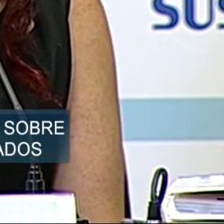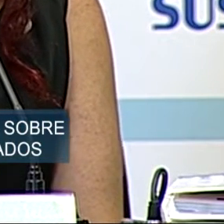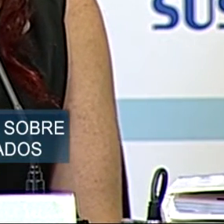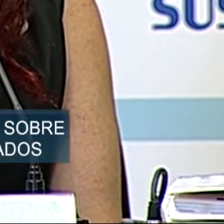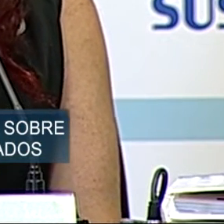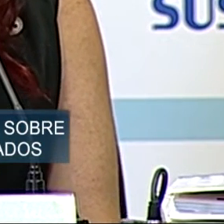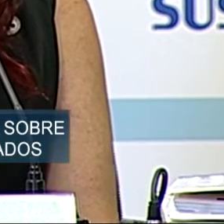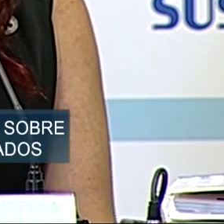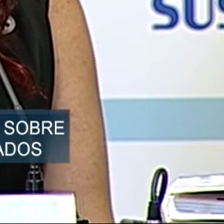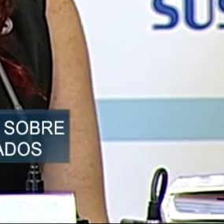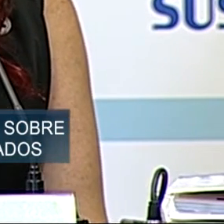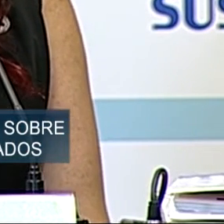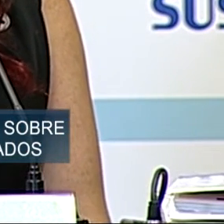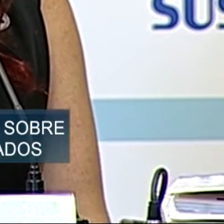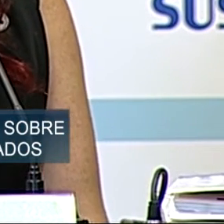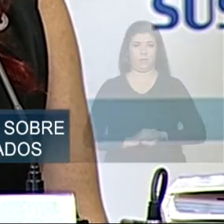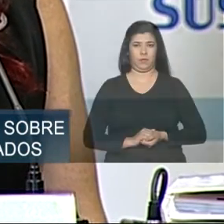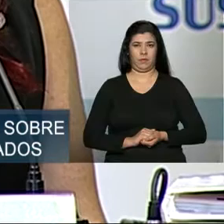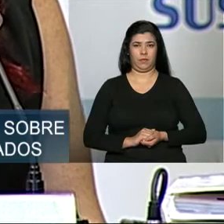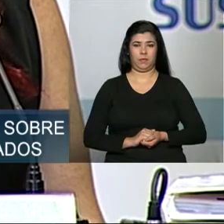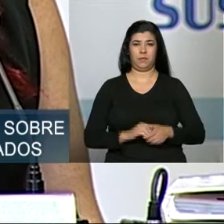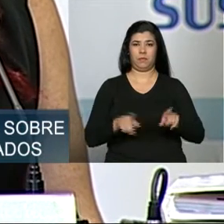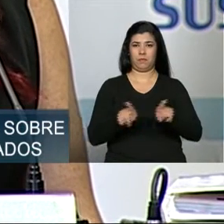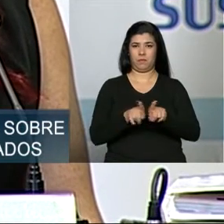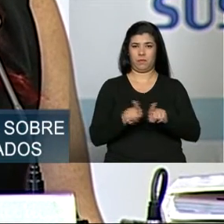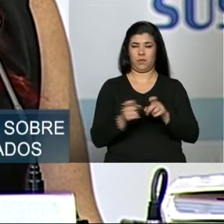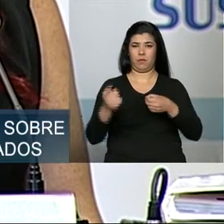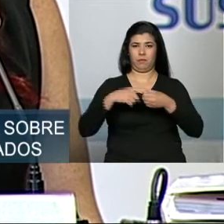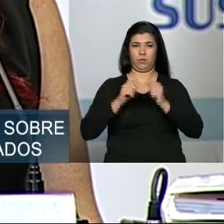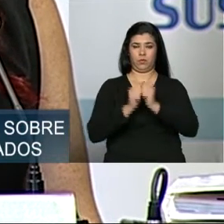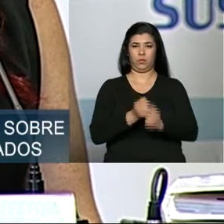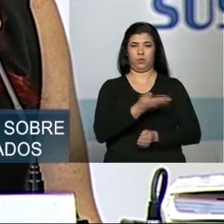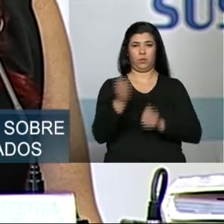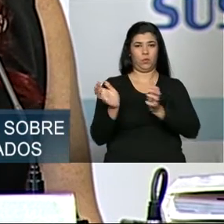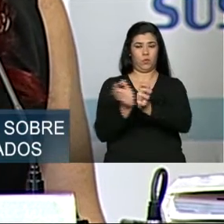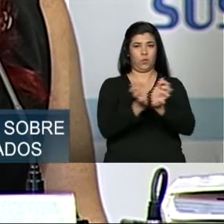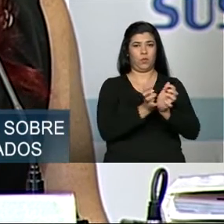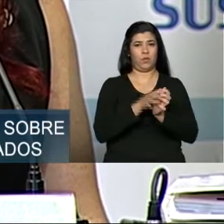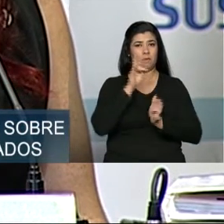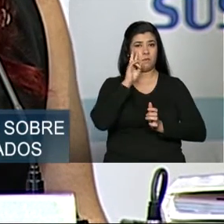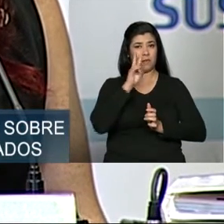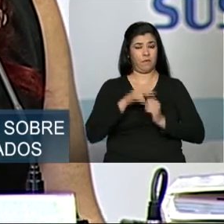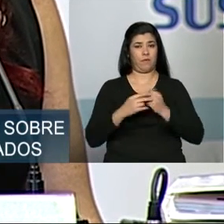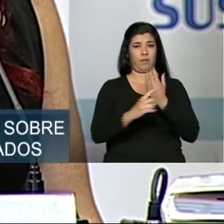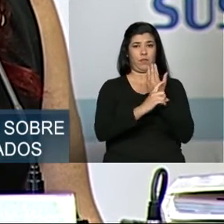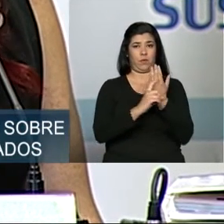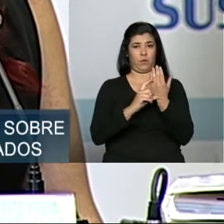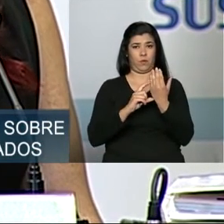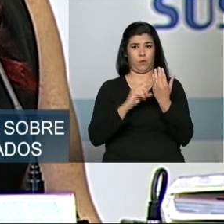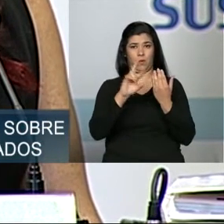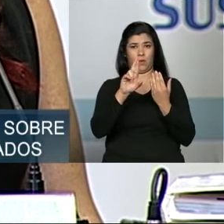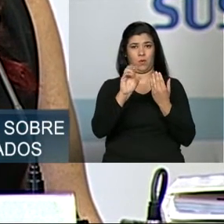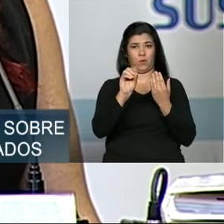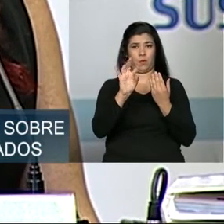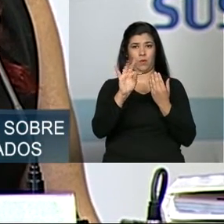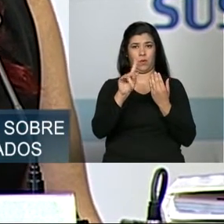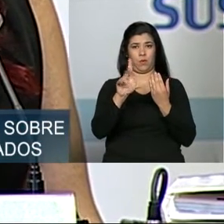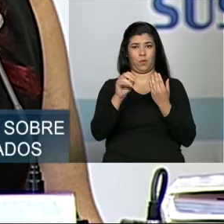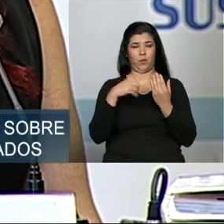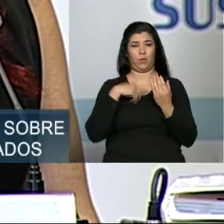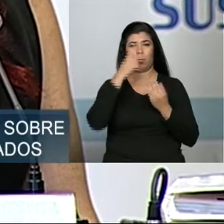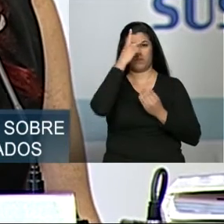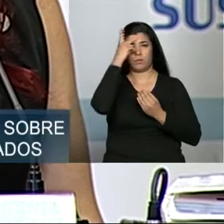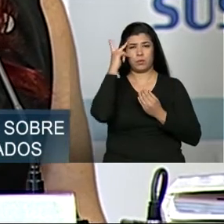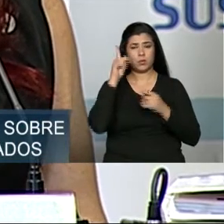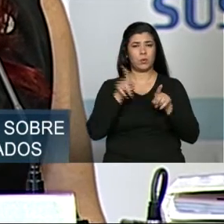o rótulo dos alimentos e ver o teor de sódio nesses alimentos, e educação e sensibilização para